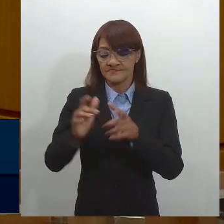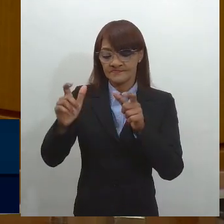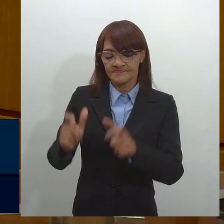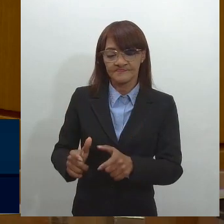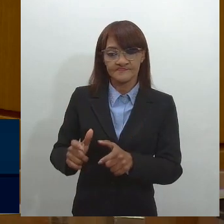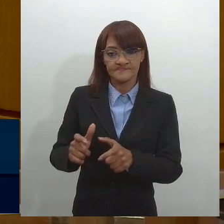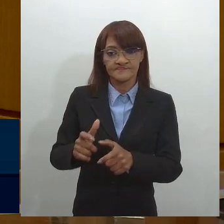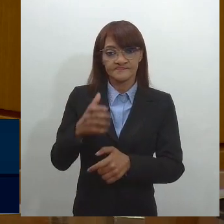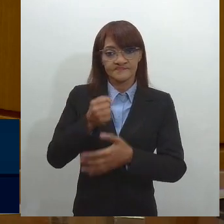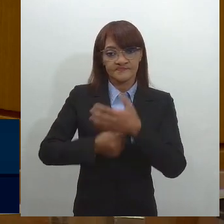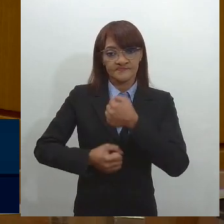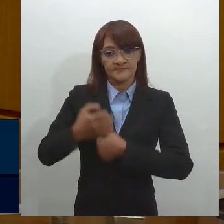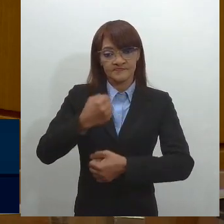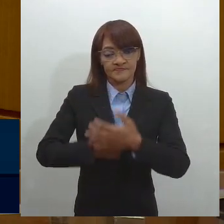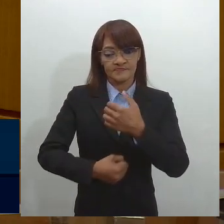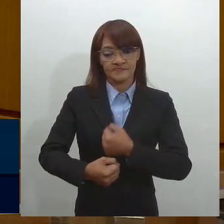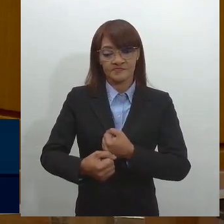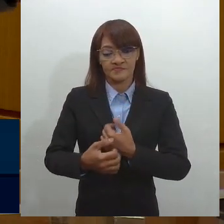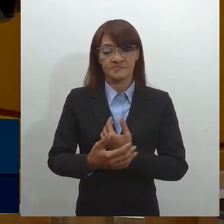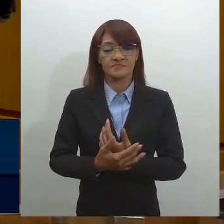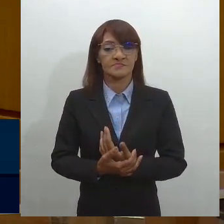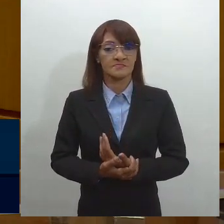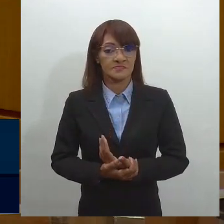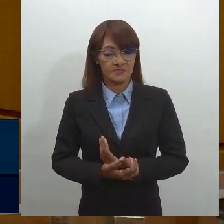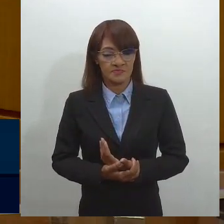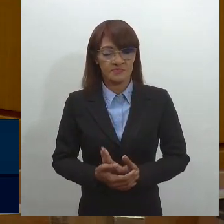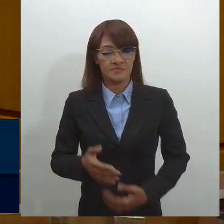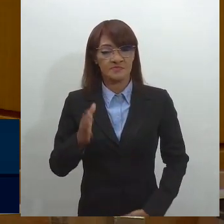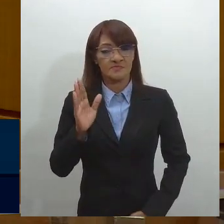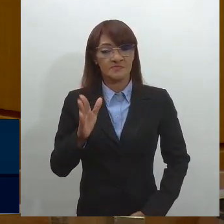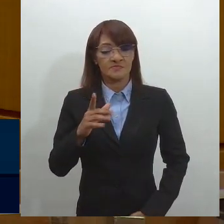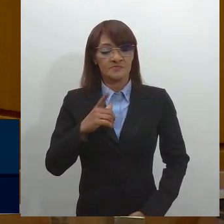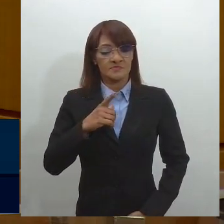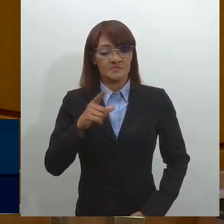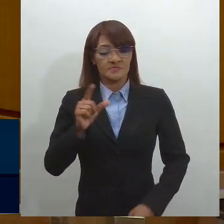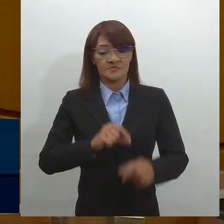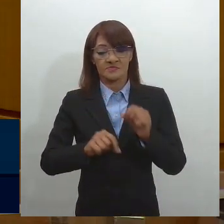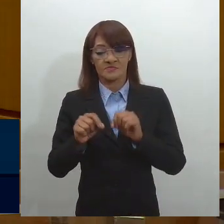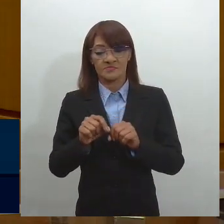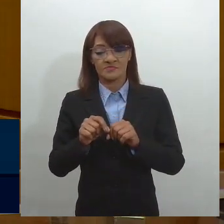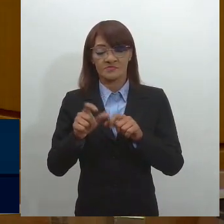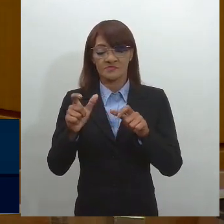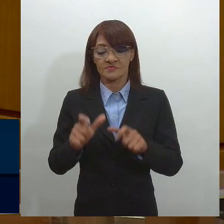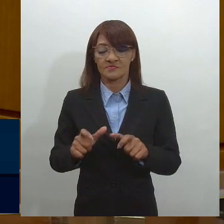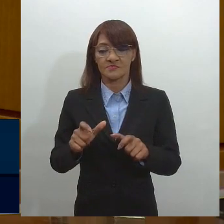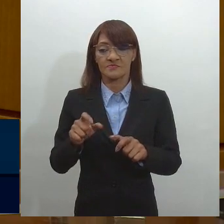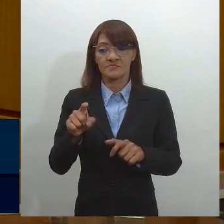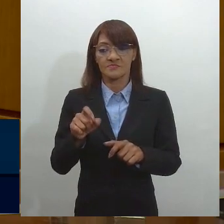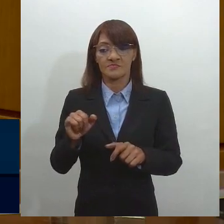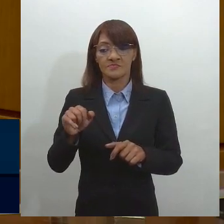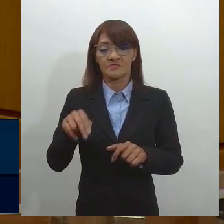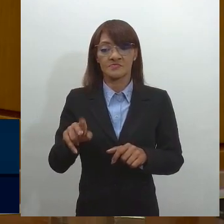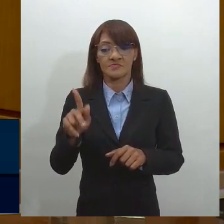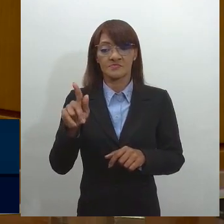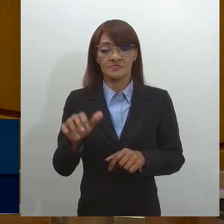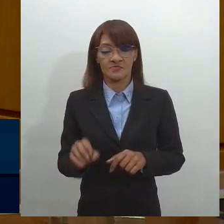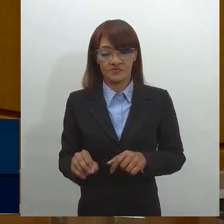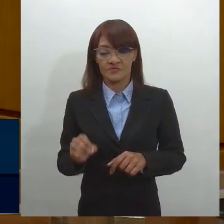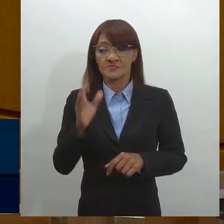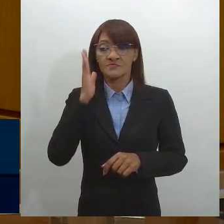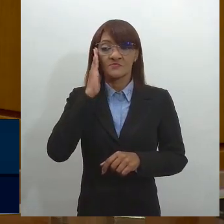secundária do ponto de vista do que será o canal do Xingó. Eu entendo que está cuidando disso aí, entendo que nós aprovamos